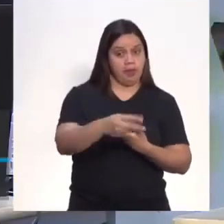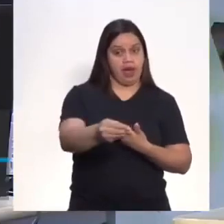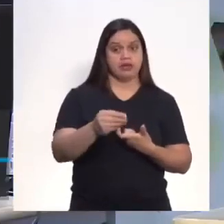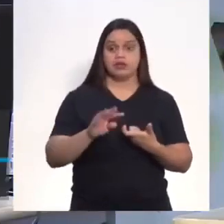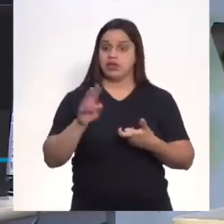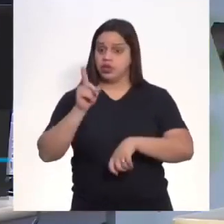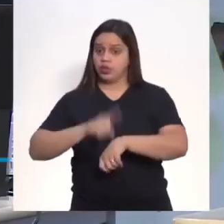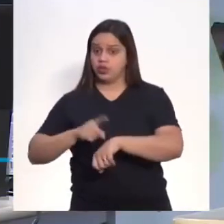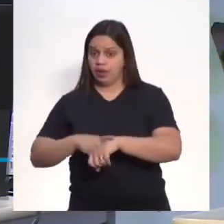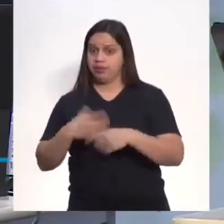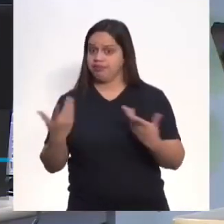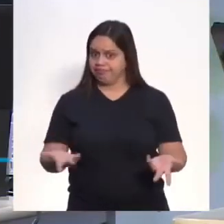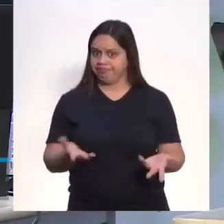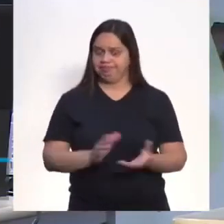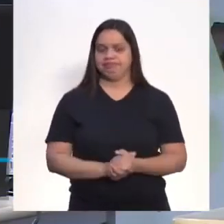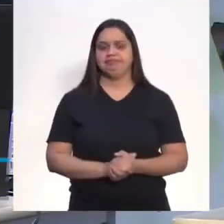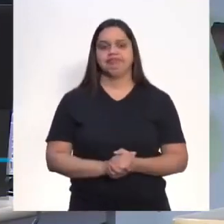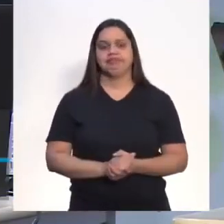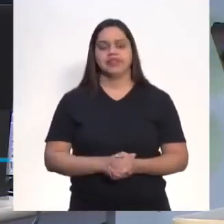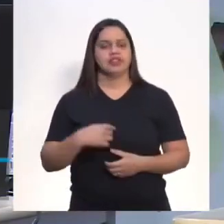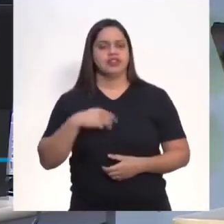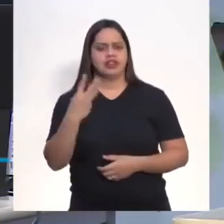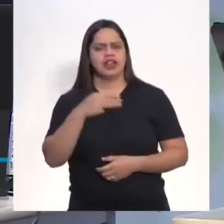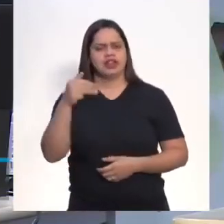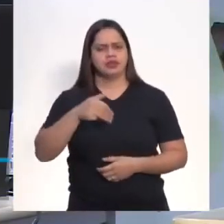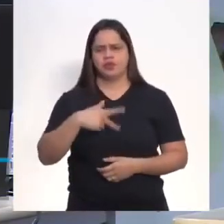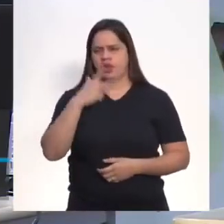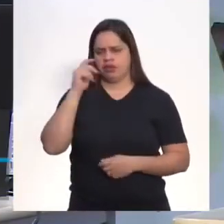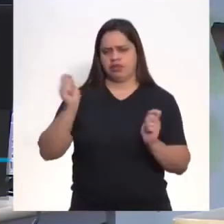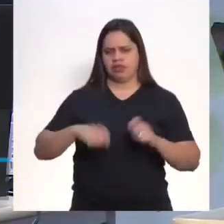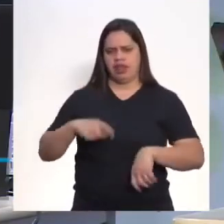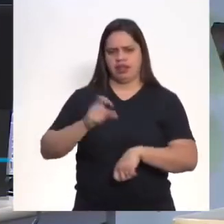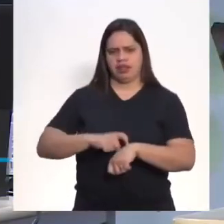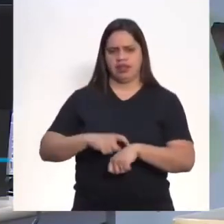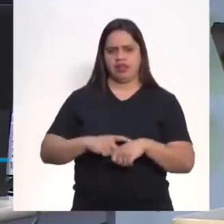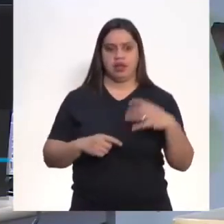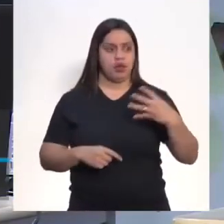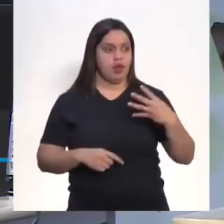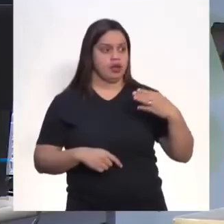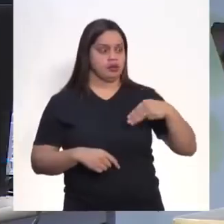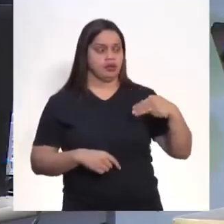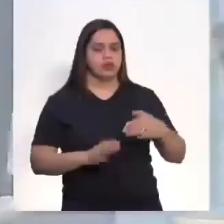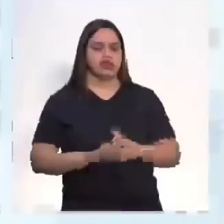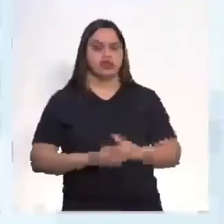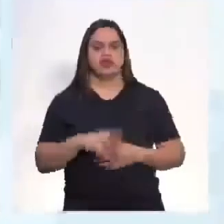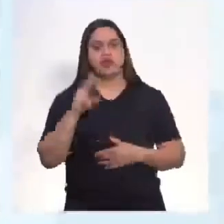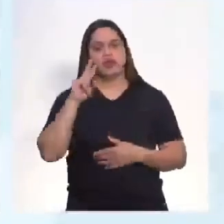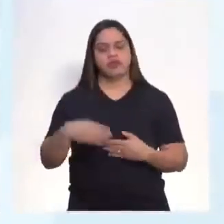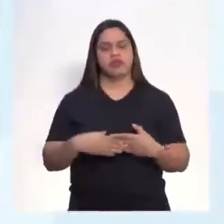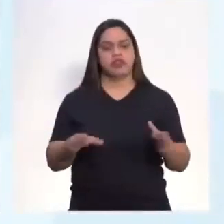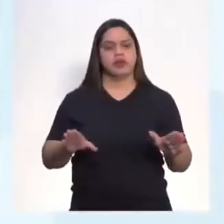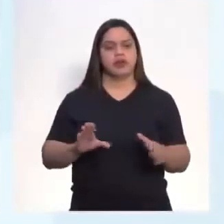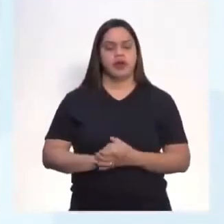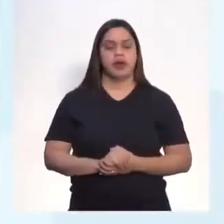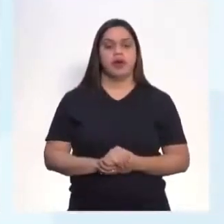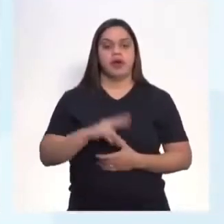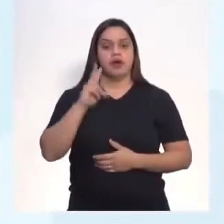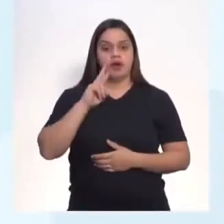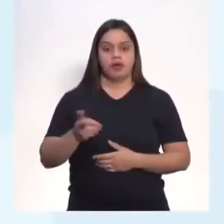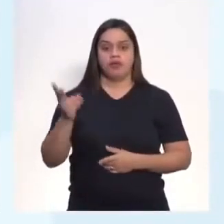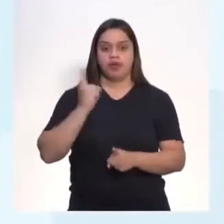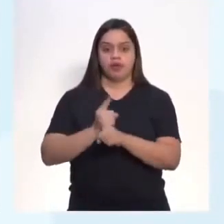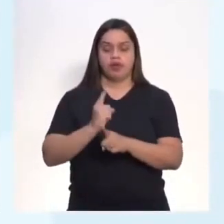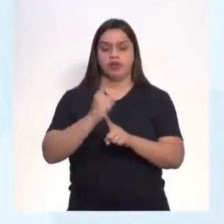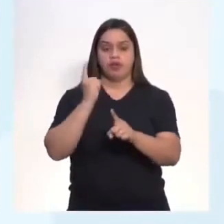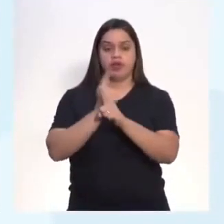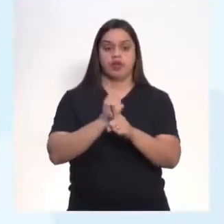lembrado. Aí, tem 3 minutos. Será que vai dar tempo? Vamos fazer 4 isso aqui. minutos. Dani. Abre aí, povo. Bora. Pode abrir o chat. Agora a gente